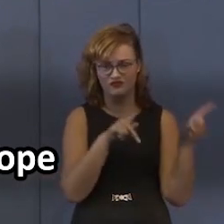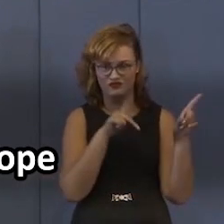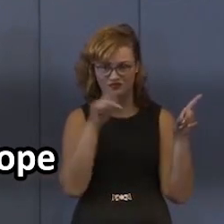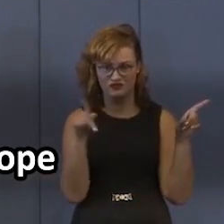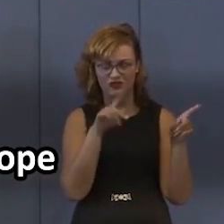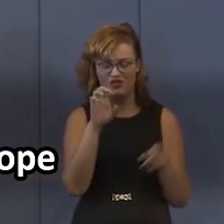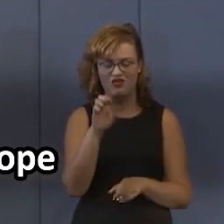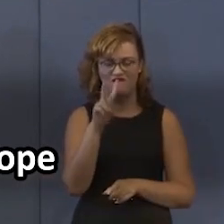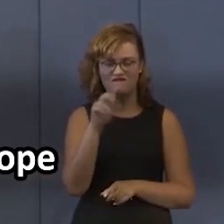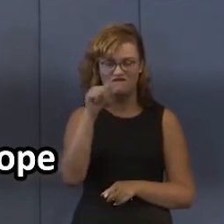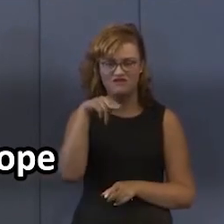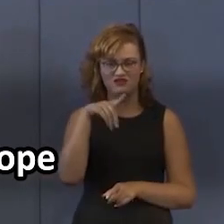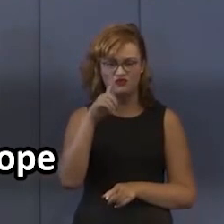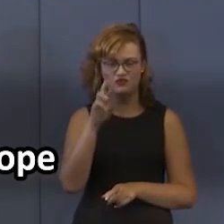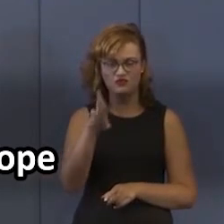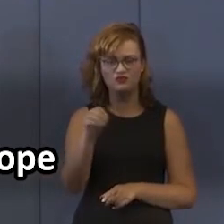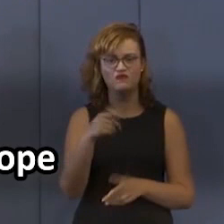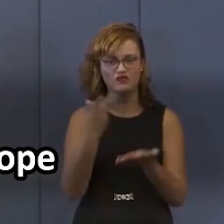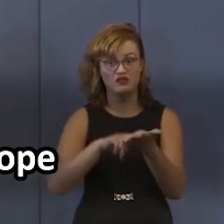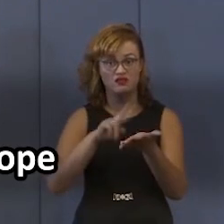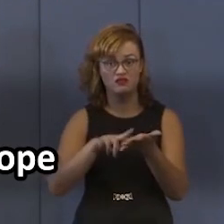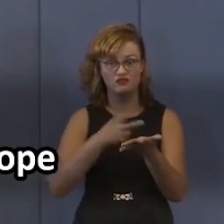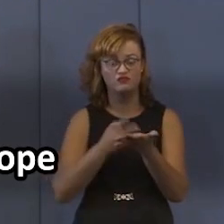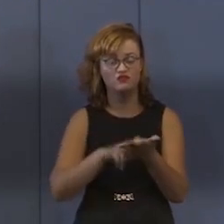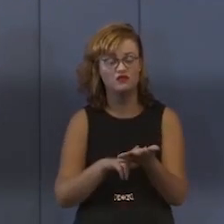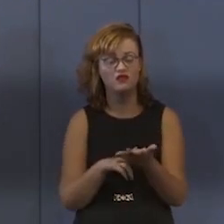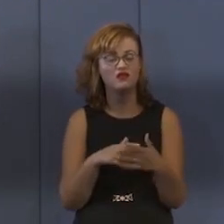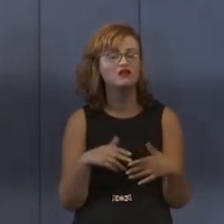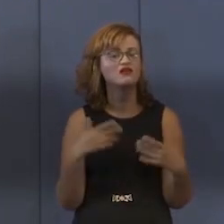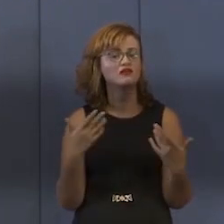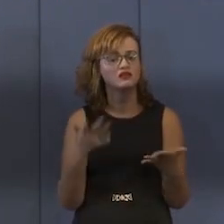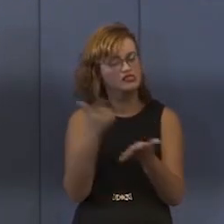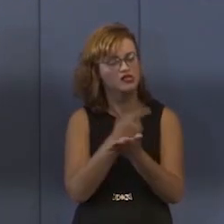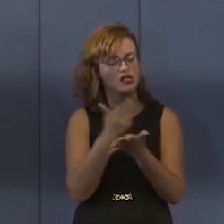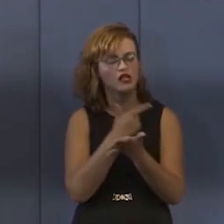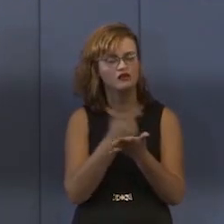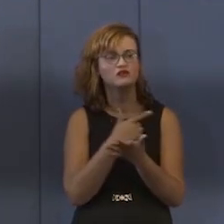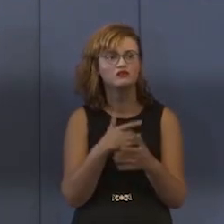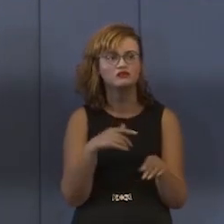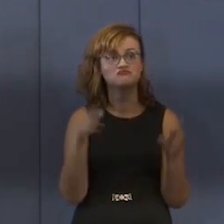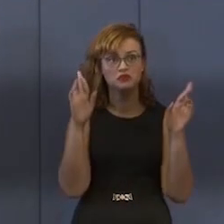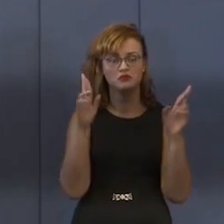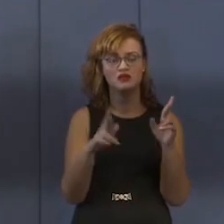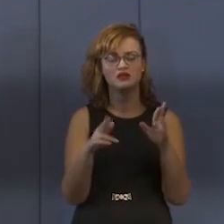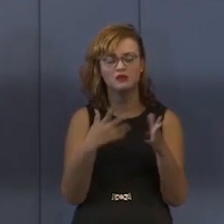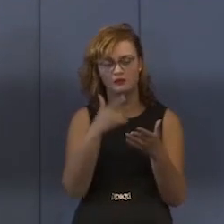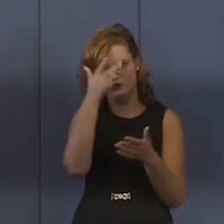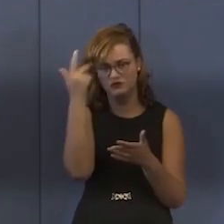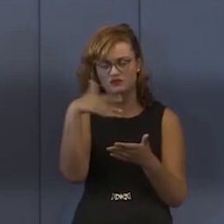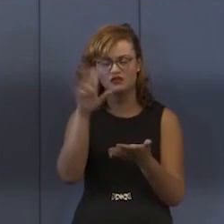fez da obra do Razony, eu espero que esse livro possa ser mais lido e